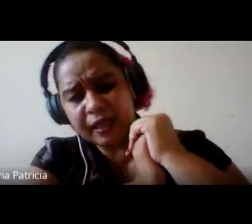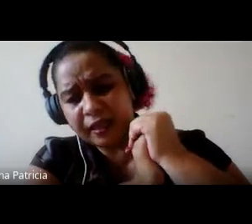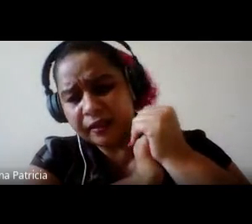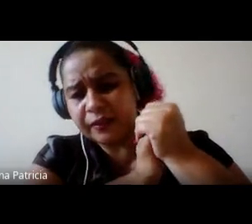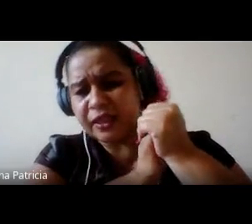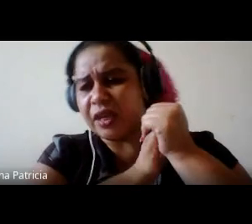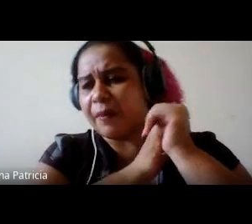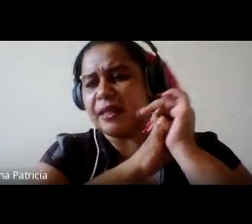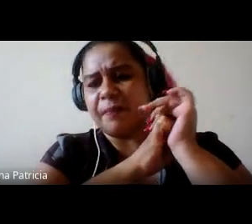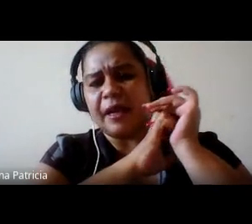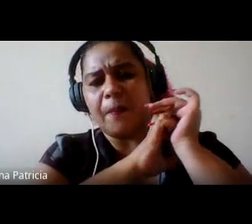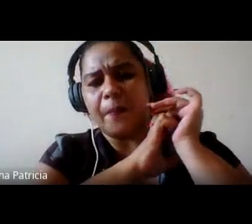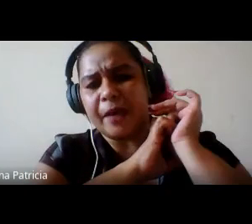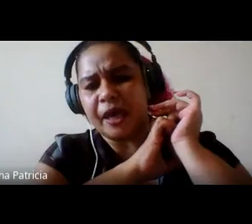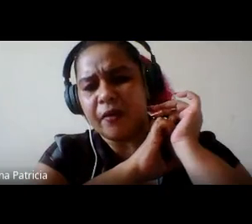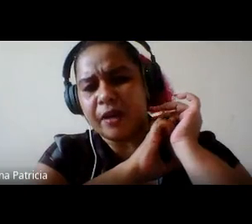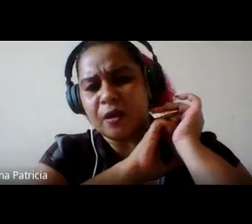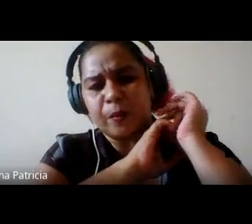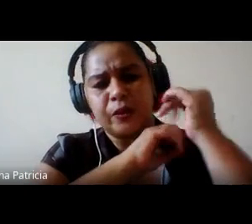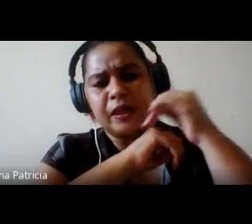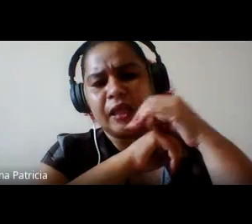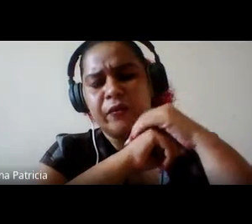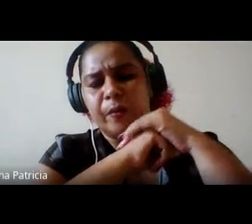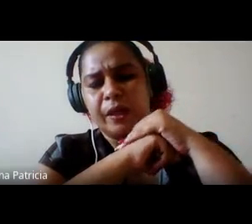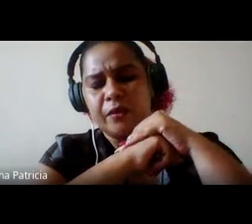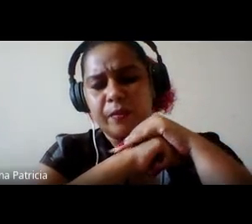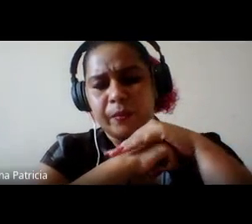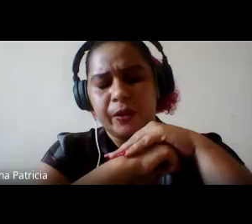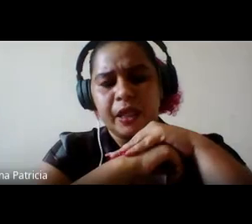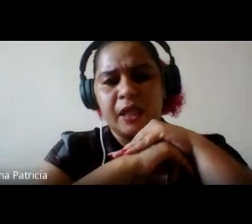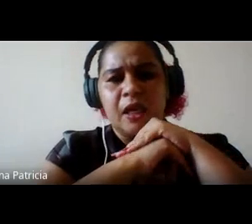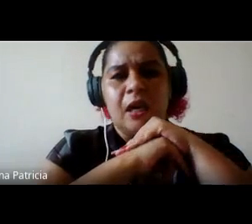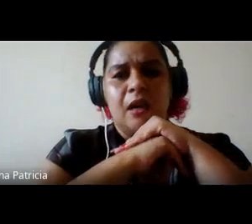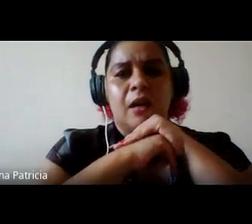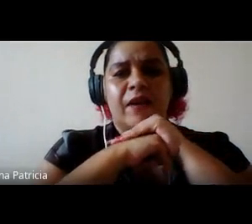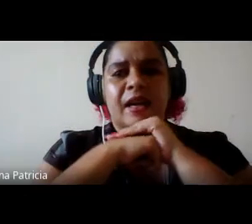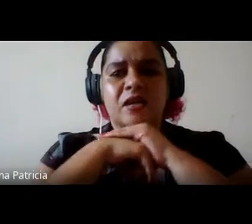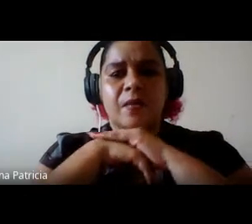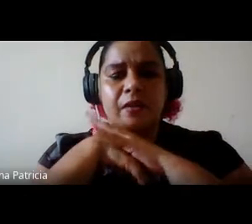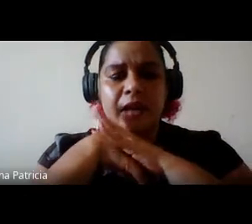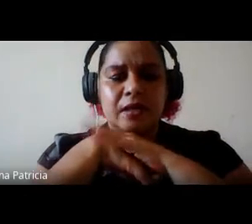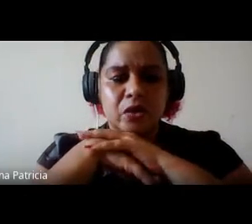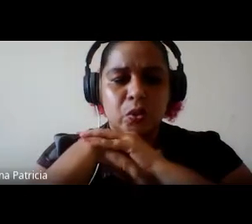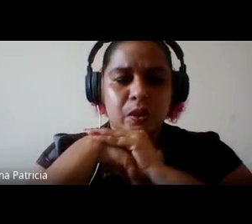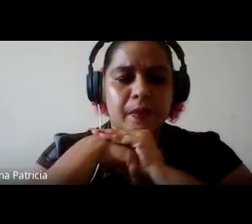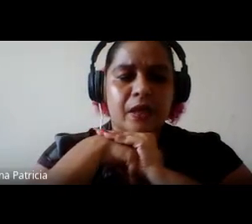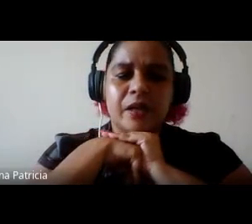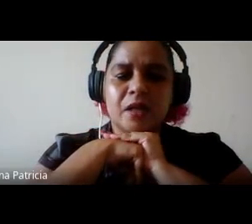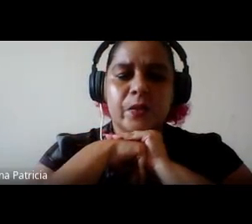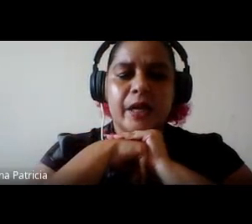de linha. Vocês têm que participar, não percam essa oportunidade de forma nenhuma, porque falar sobre educação de surdo